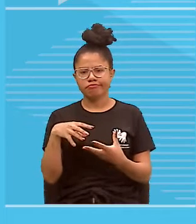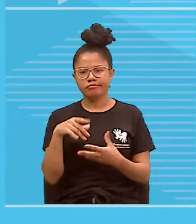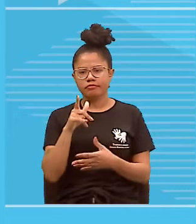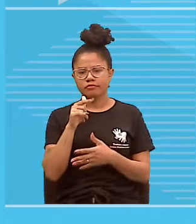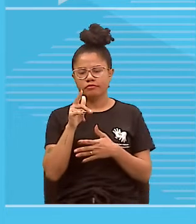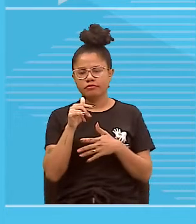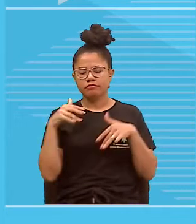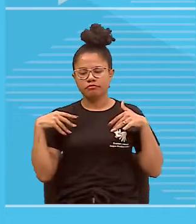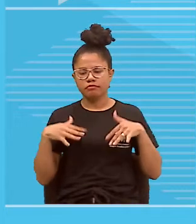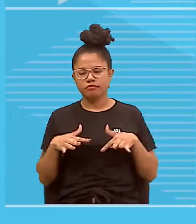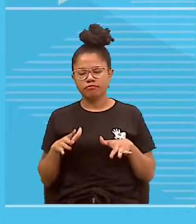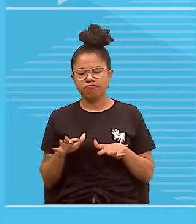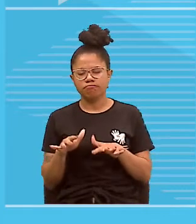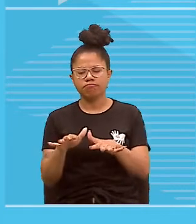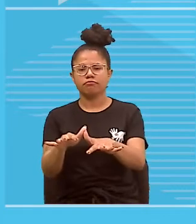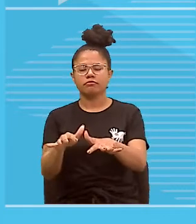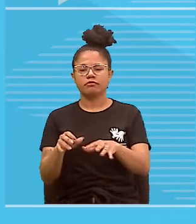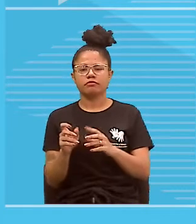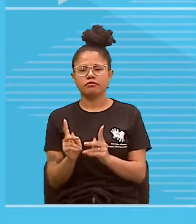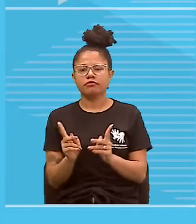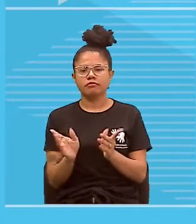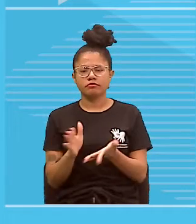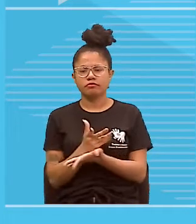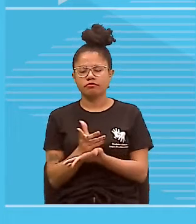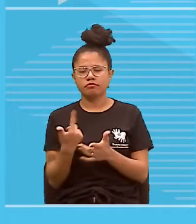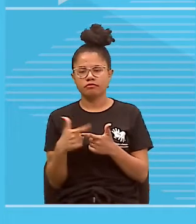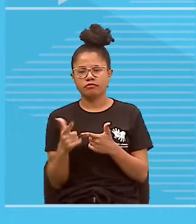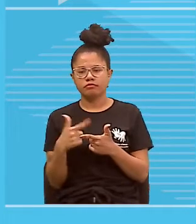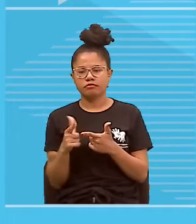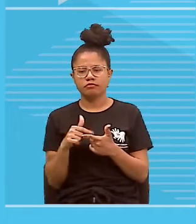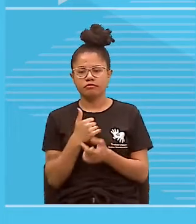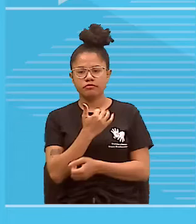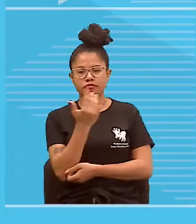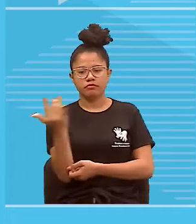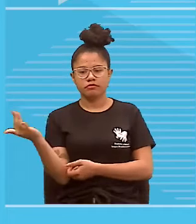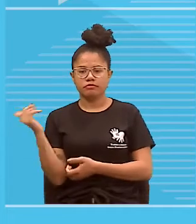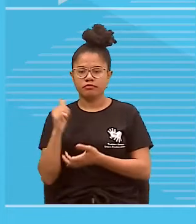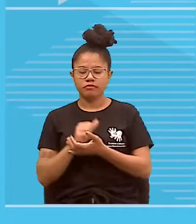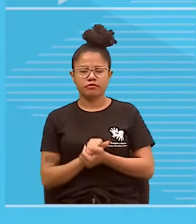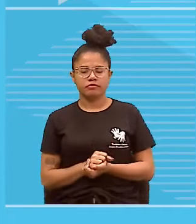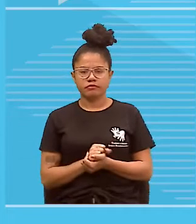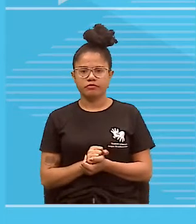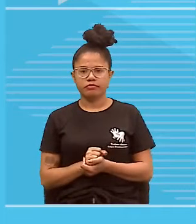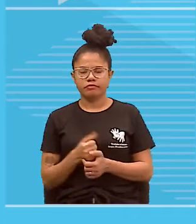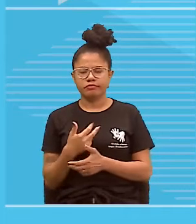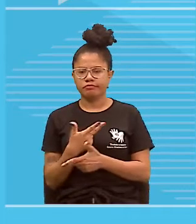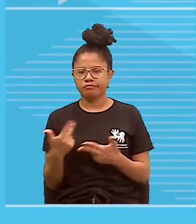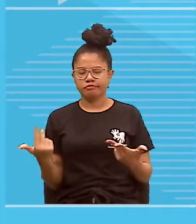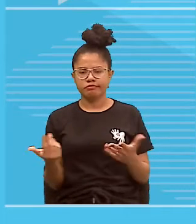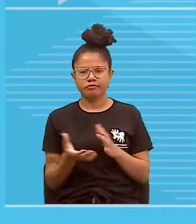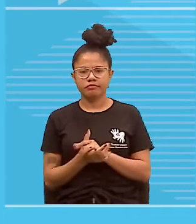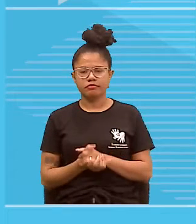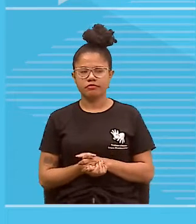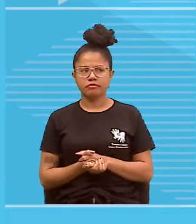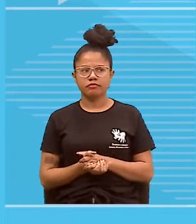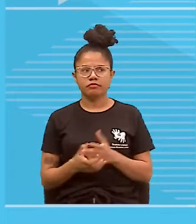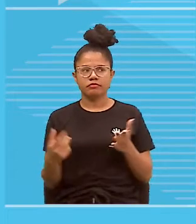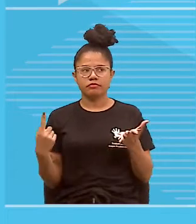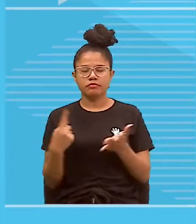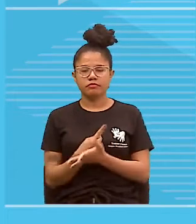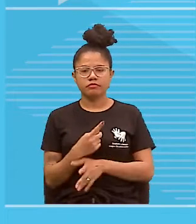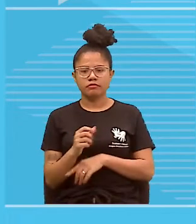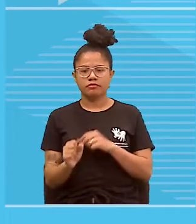problema muito grande né de ordem ambiental ou enfim um monte de situação que